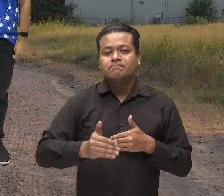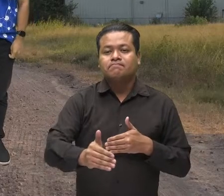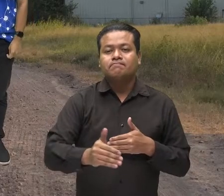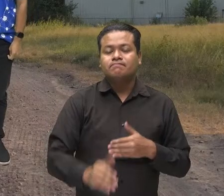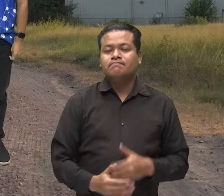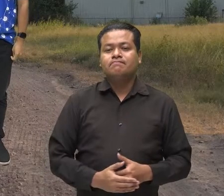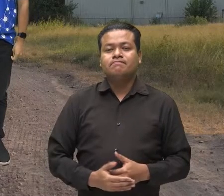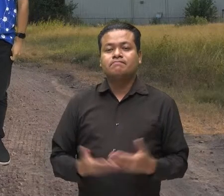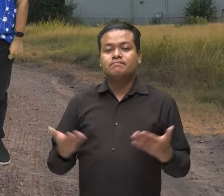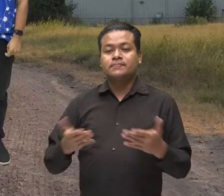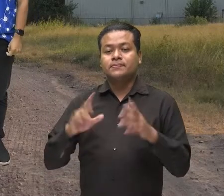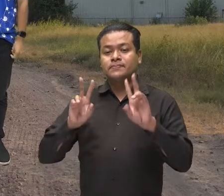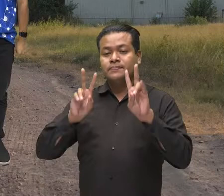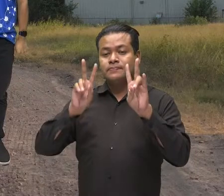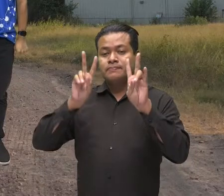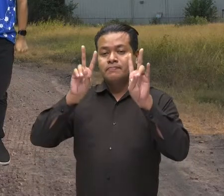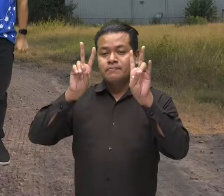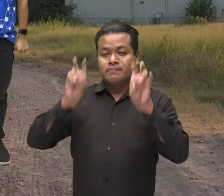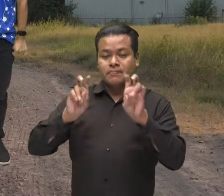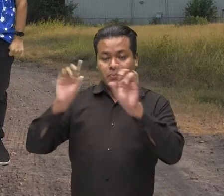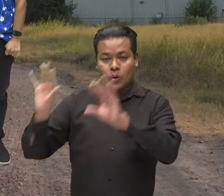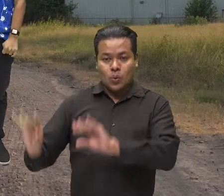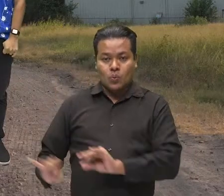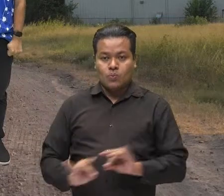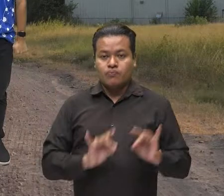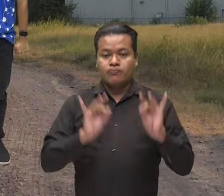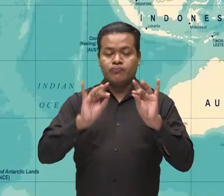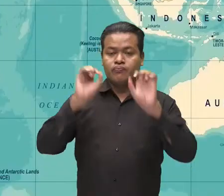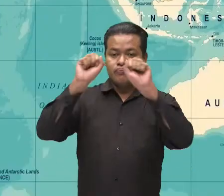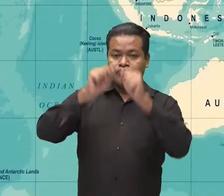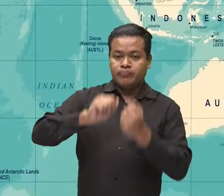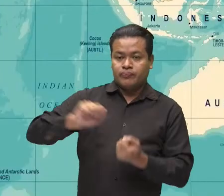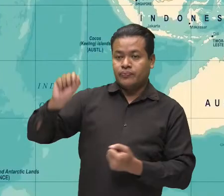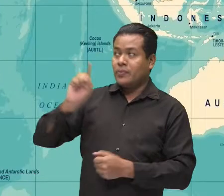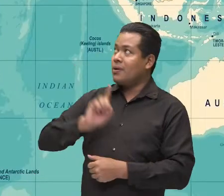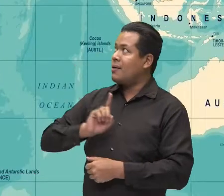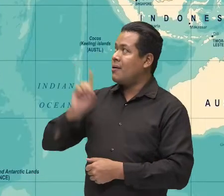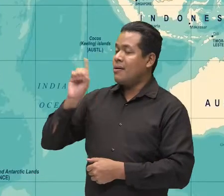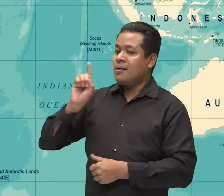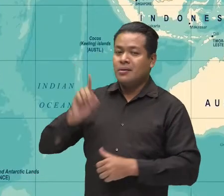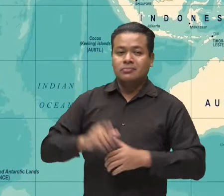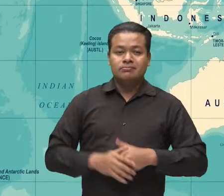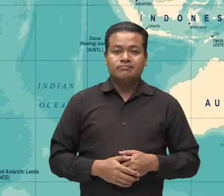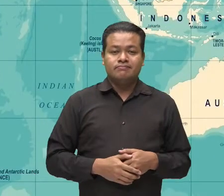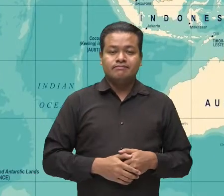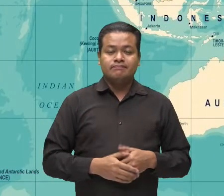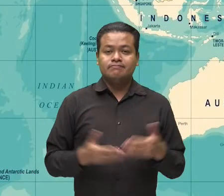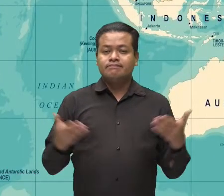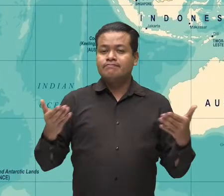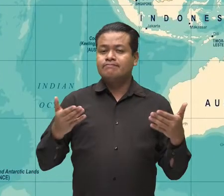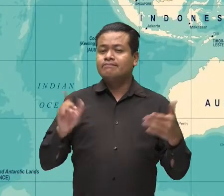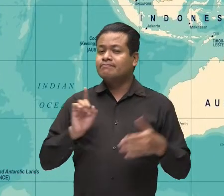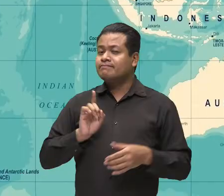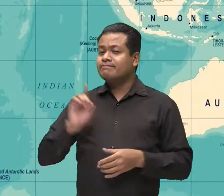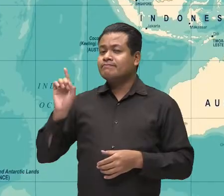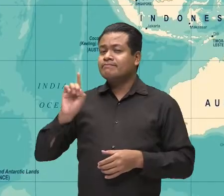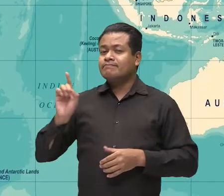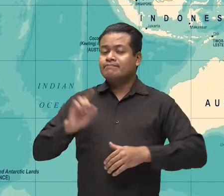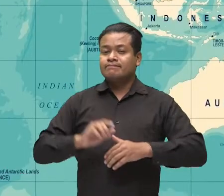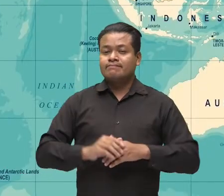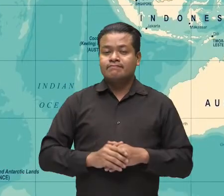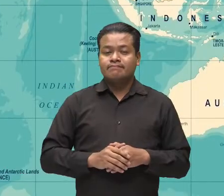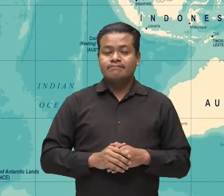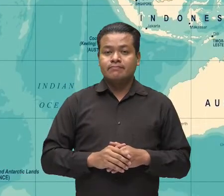vamos agora para outro ponto do planeta, vamos dar uma olhada agora nesse mapa novamente. Estávamos falando sobre os Estados Unidos e agora a gente vai para lá, ó. A gente vai para